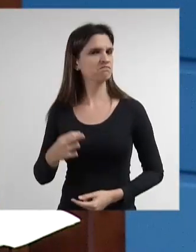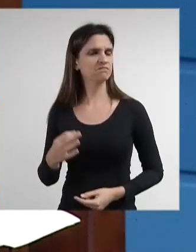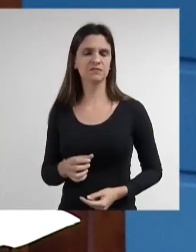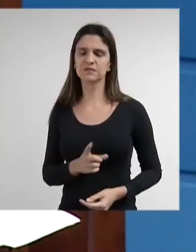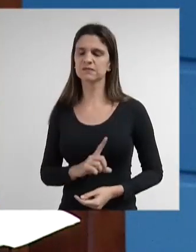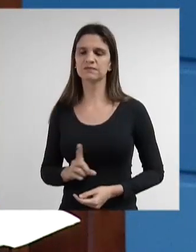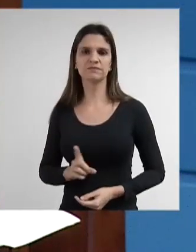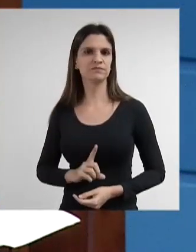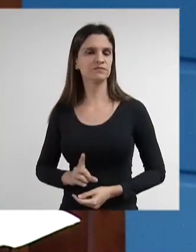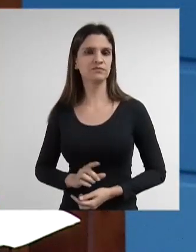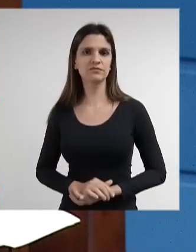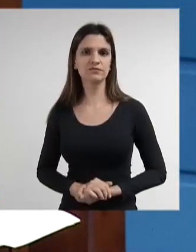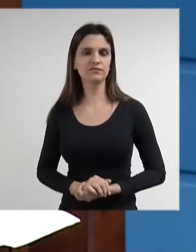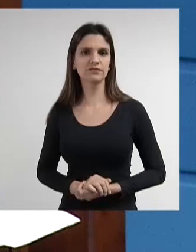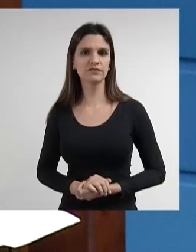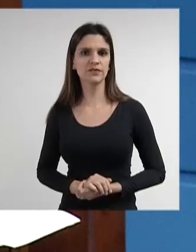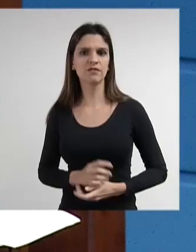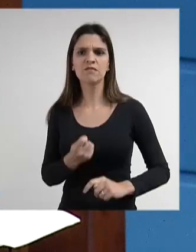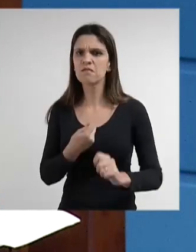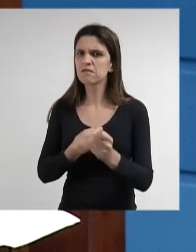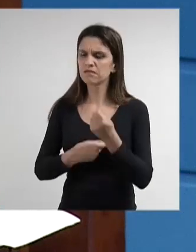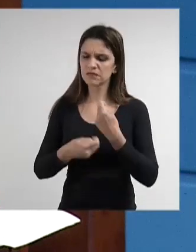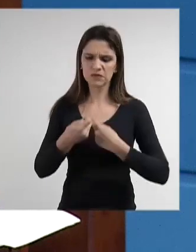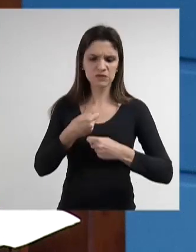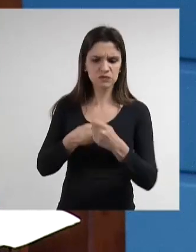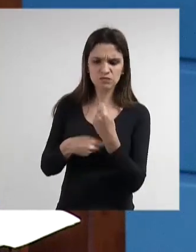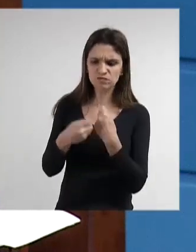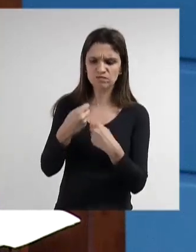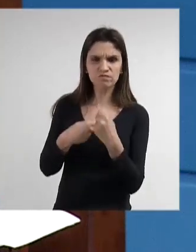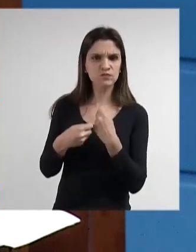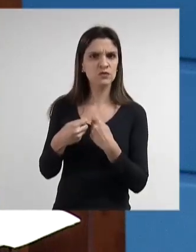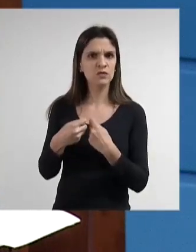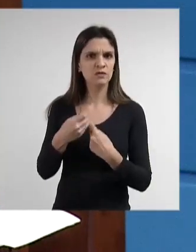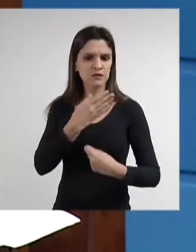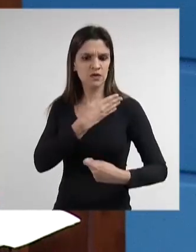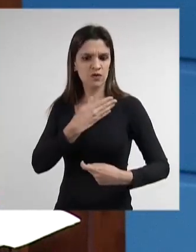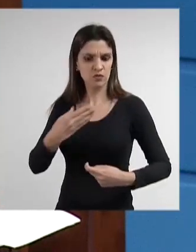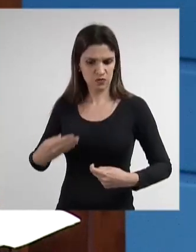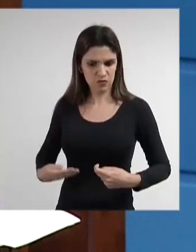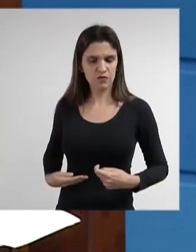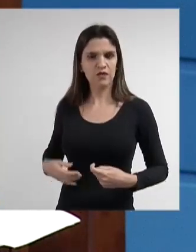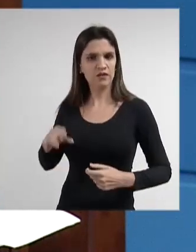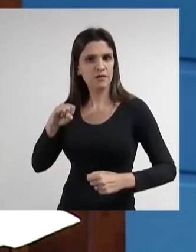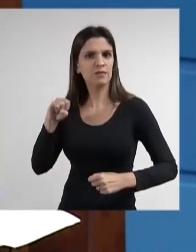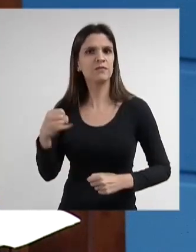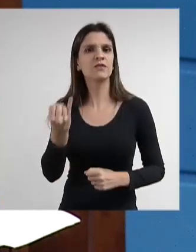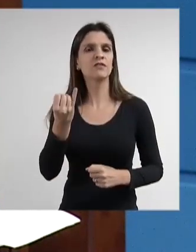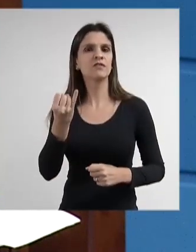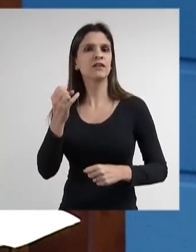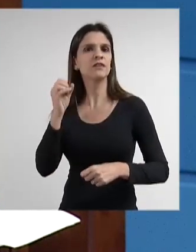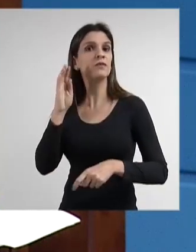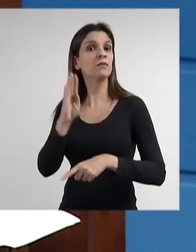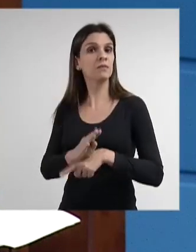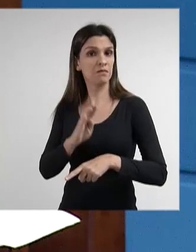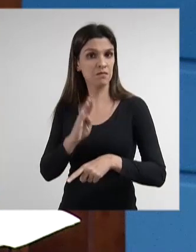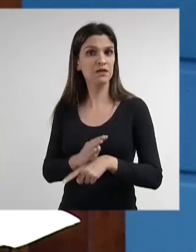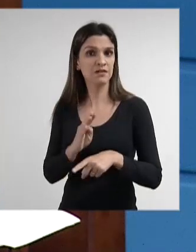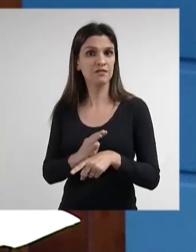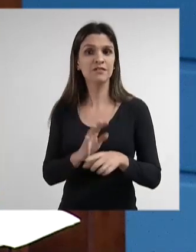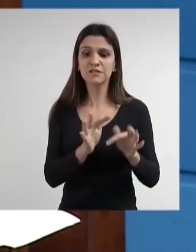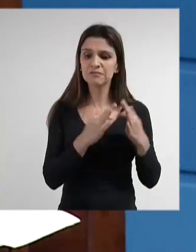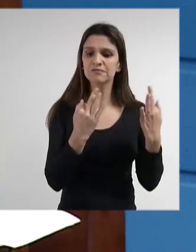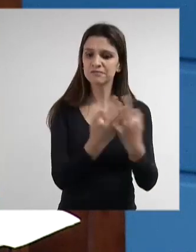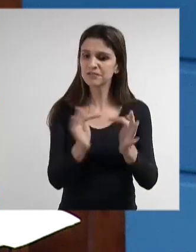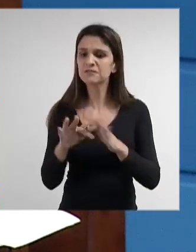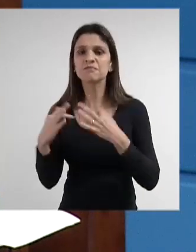governo faça economia em cima de um programa tão importante como esse de atender